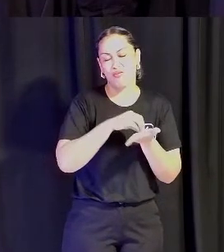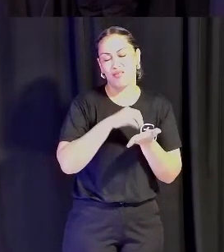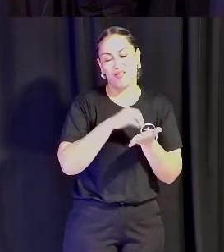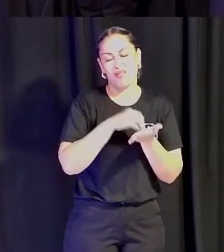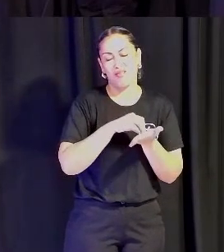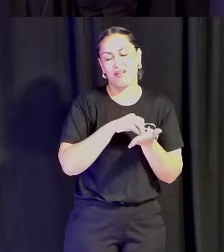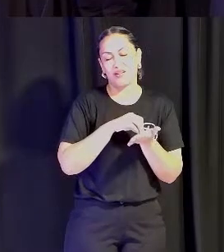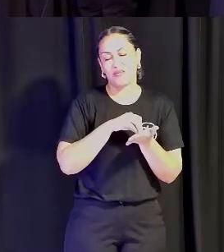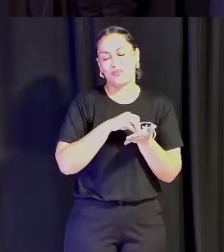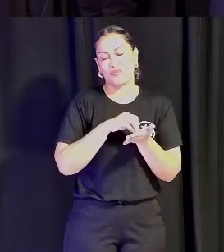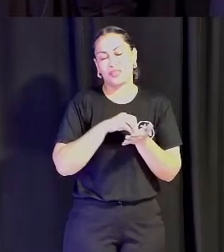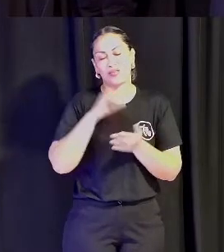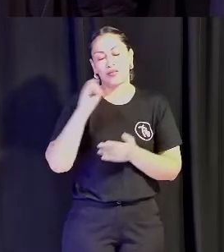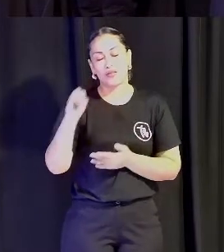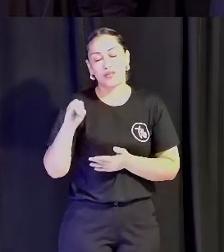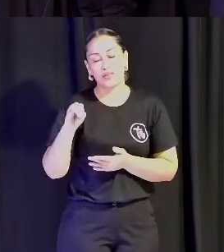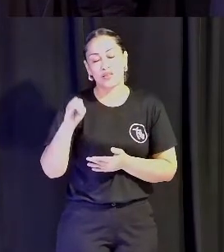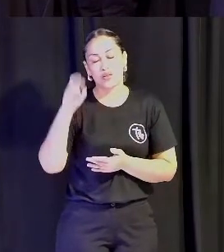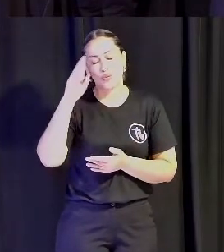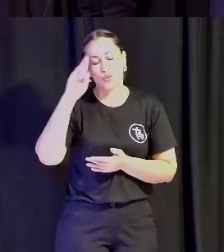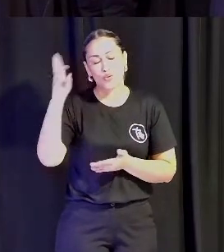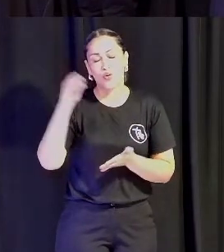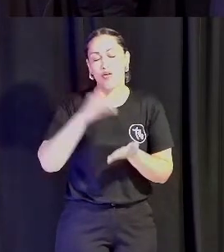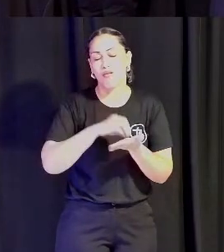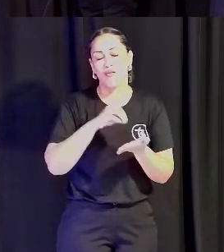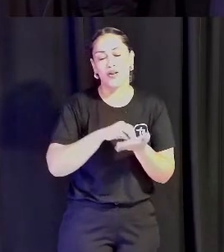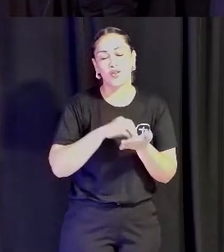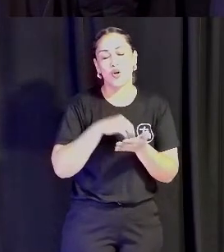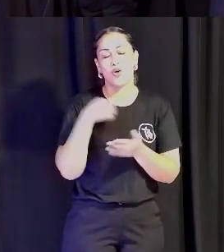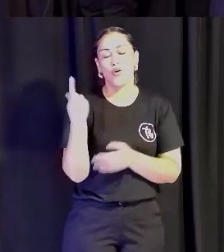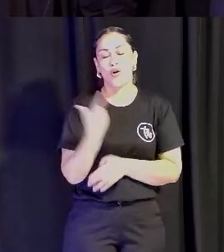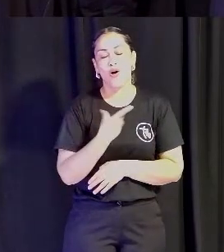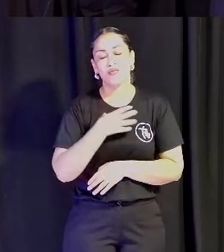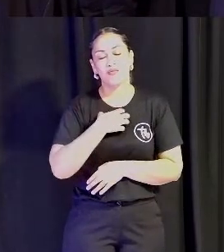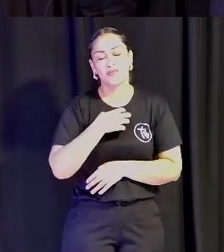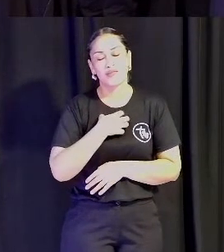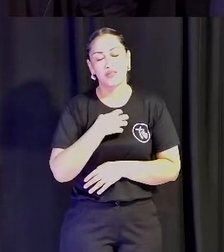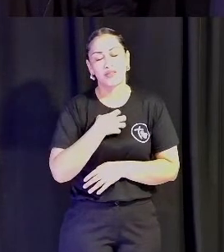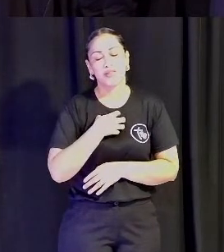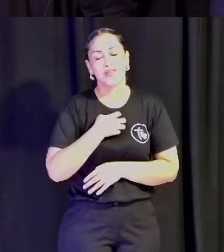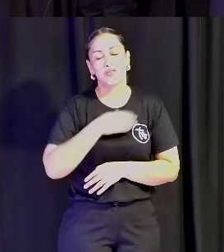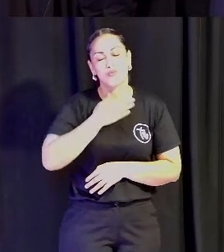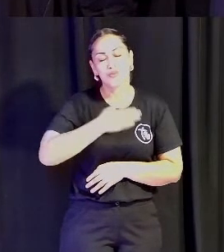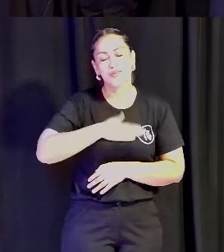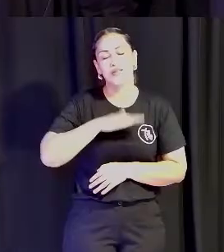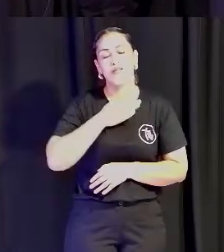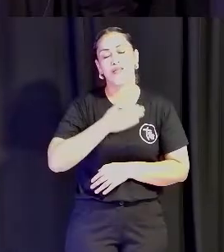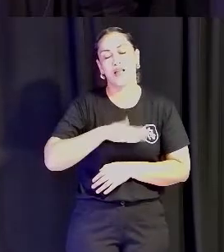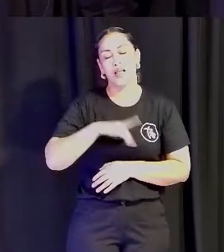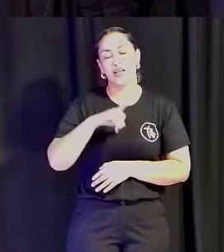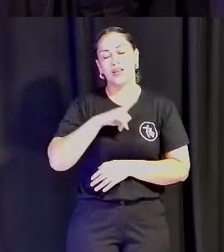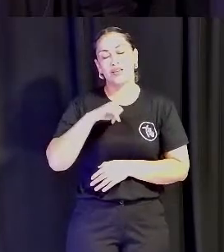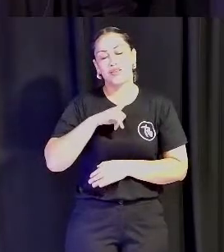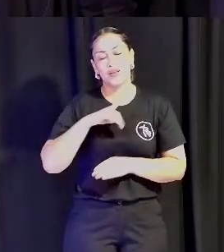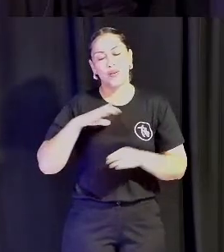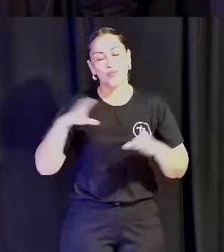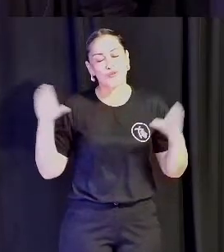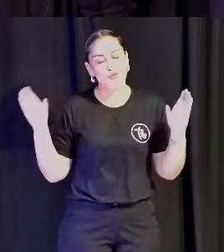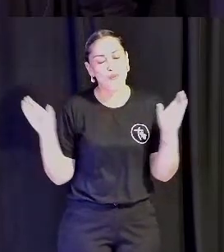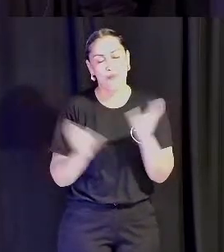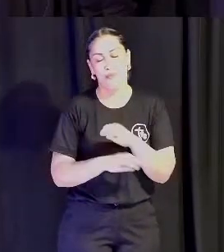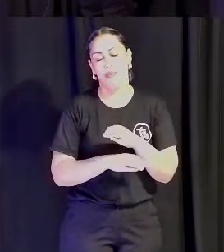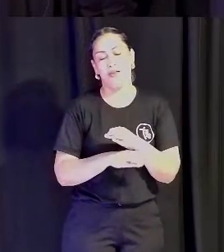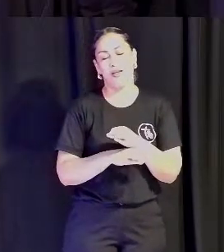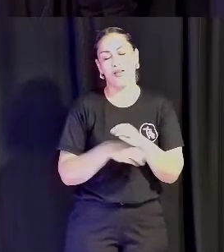E se o Senhor não falta, estamos satisfeitos. E se o Senhor não falta, temos a plenitude do Senhor